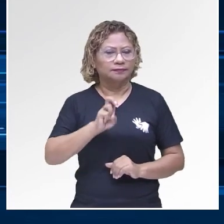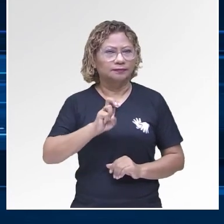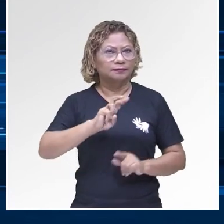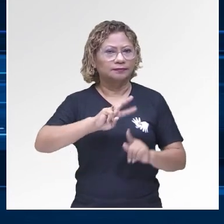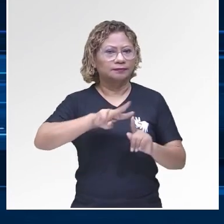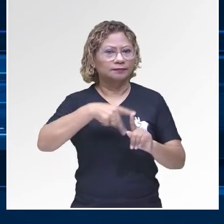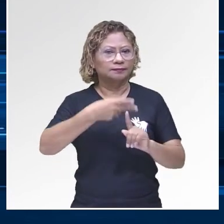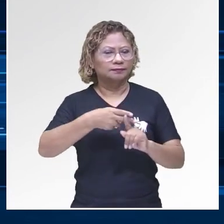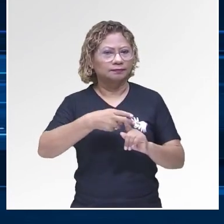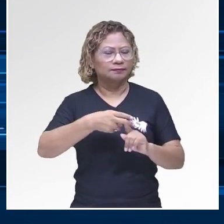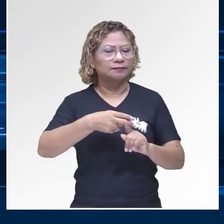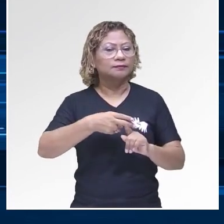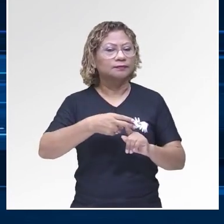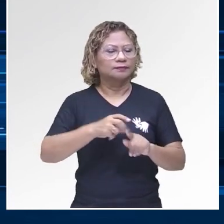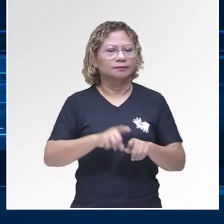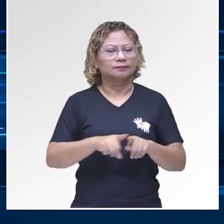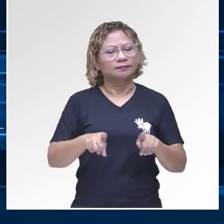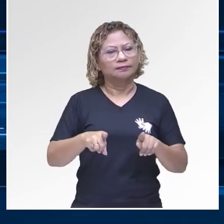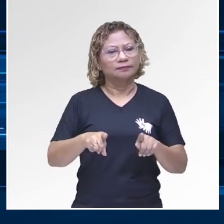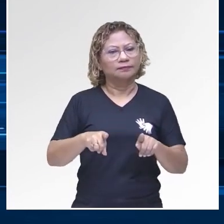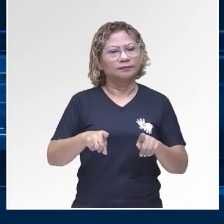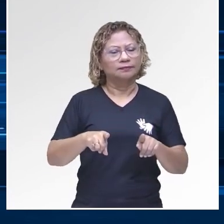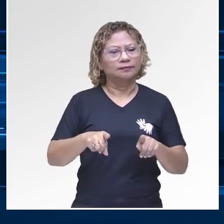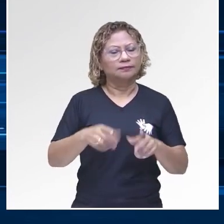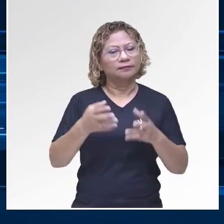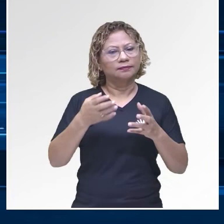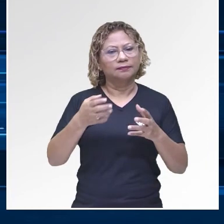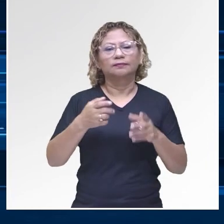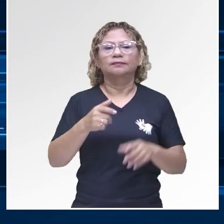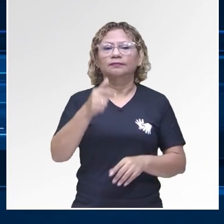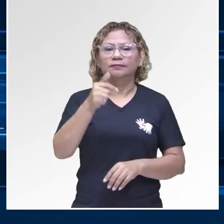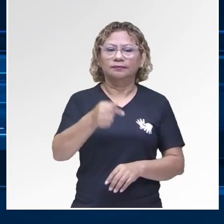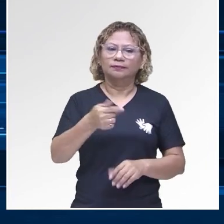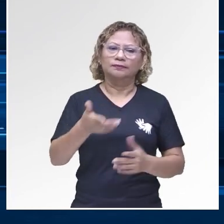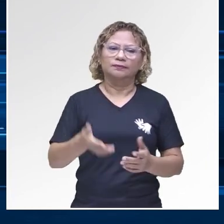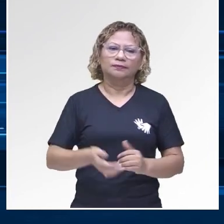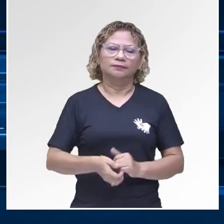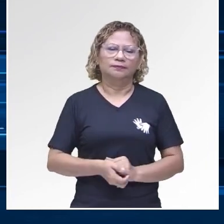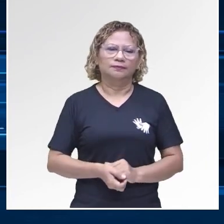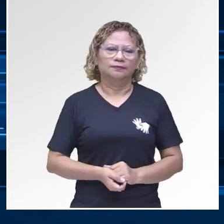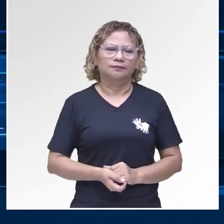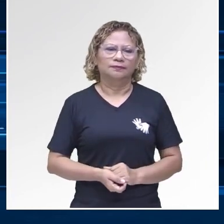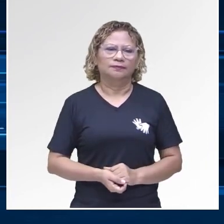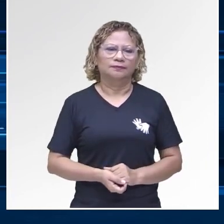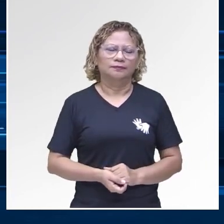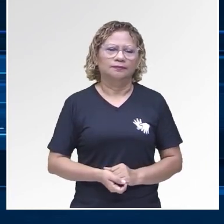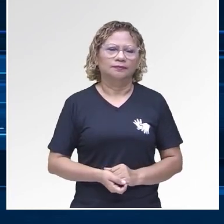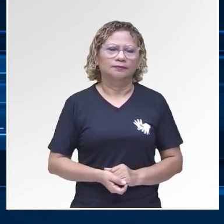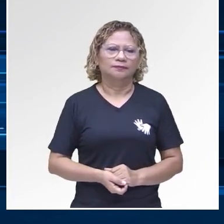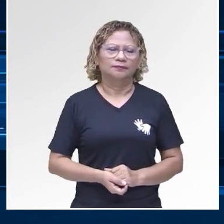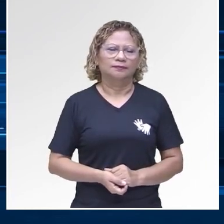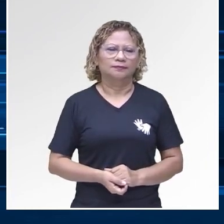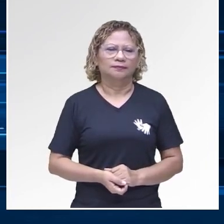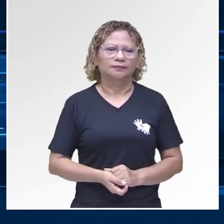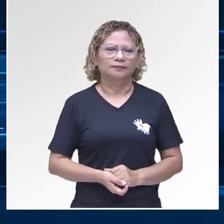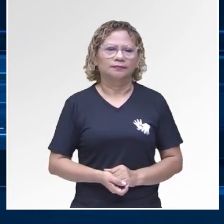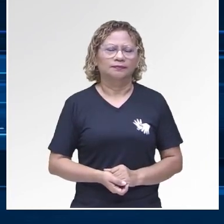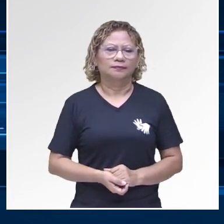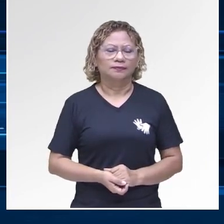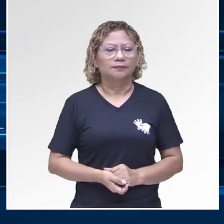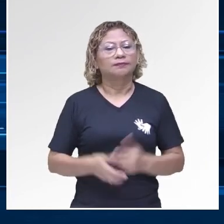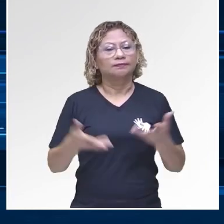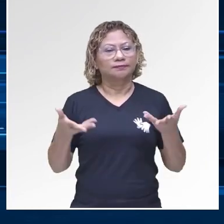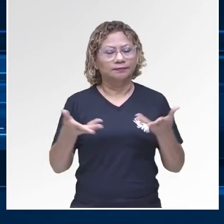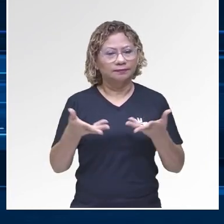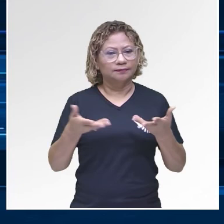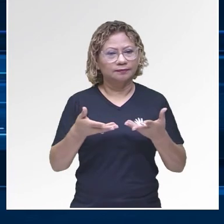5. Se fossem múltiplos de 9, a razão seria 9. E assim sucessivamente. Pessoal,